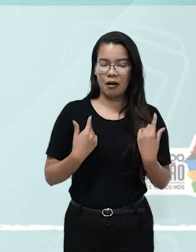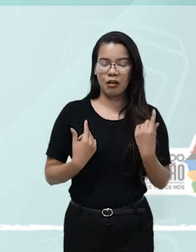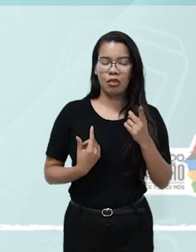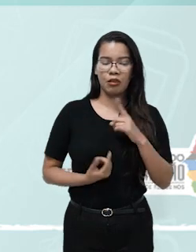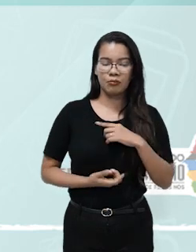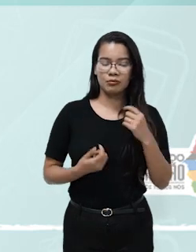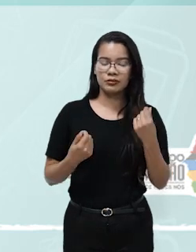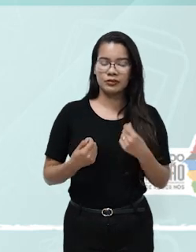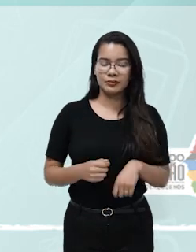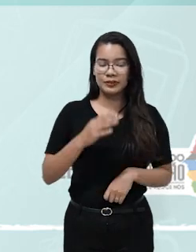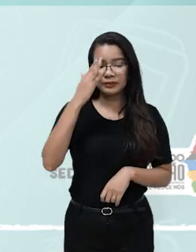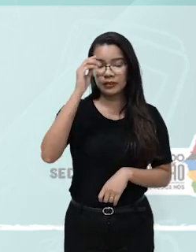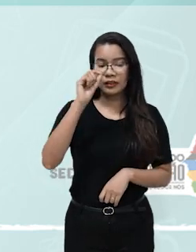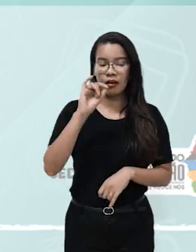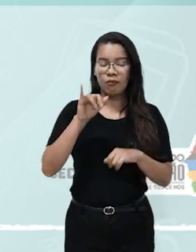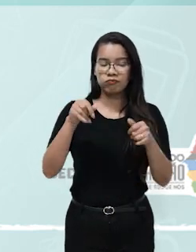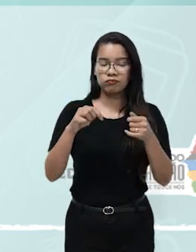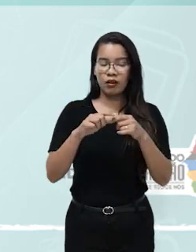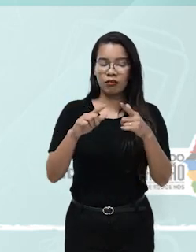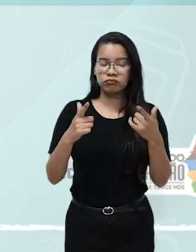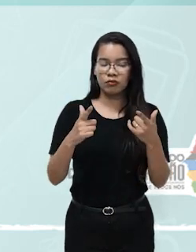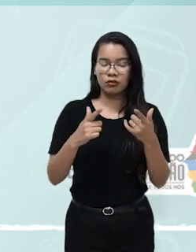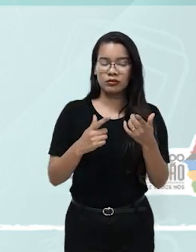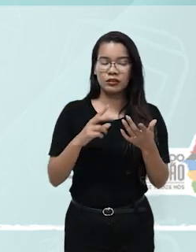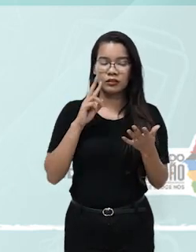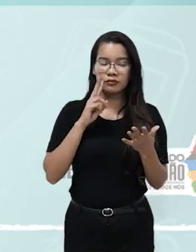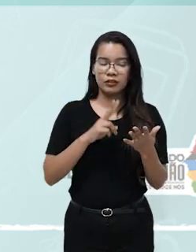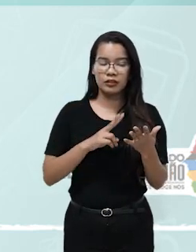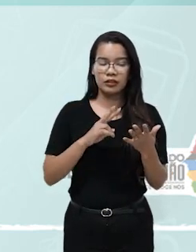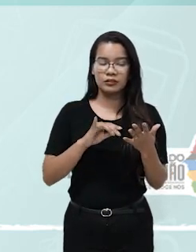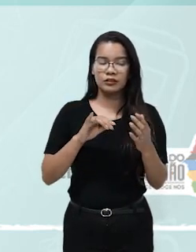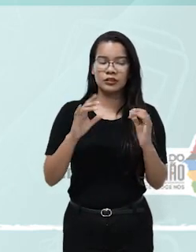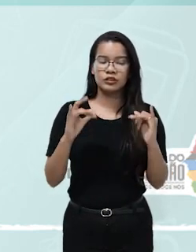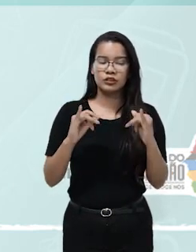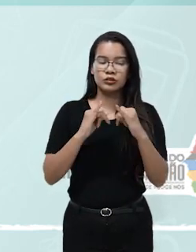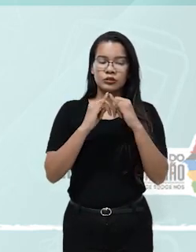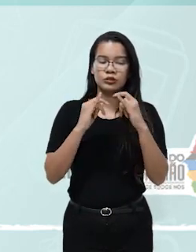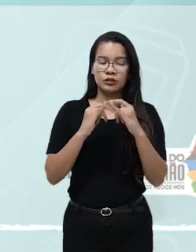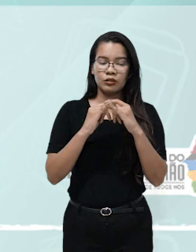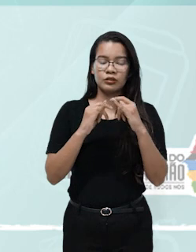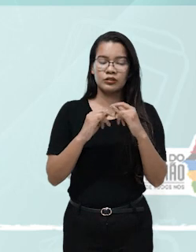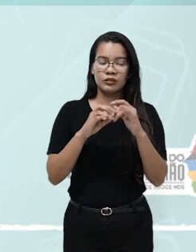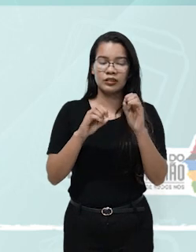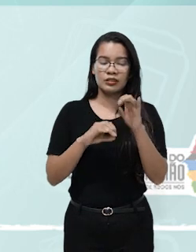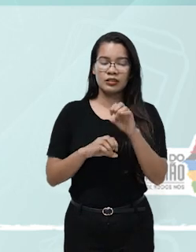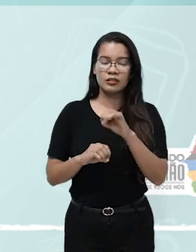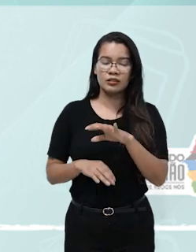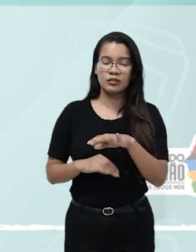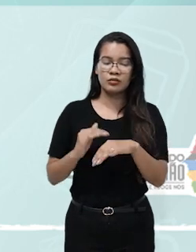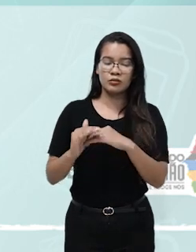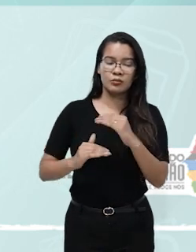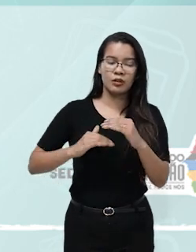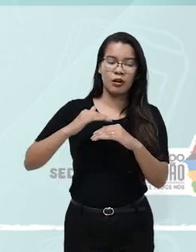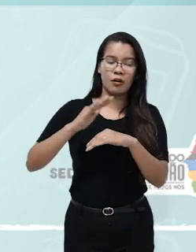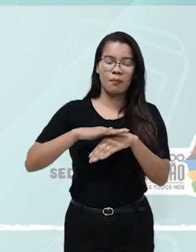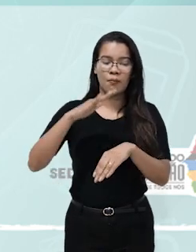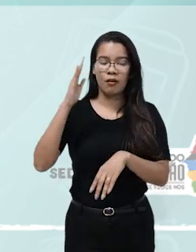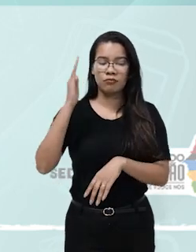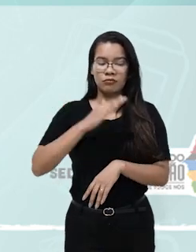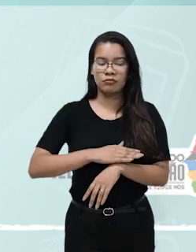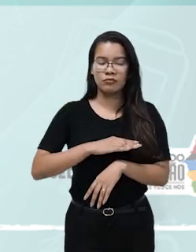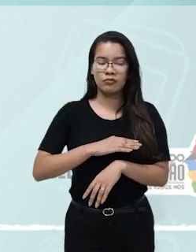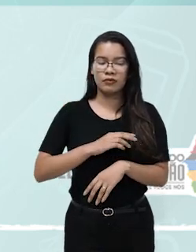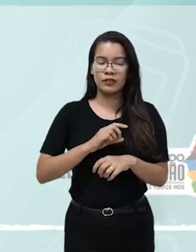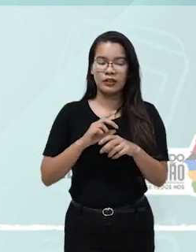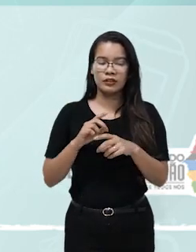saber que é uma página de jornal, o jornal O Estado de São Paulo, que diz: instituições de ensino superior mal avaliadas terão 50 mil